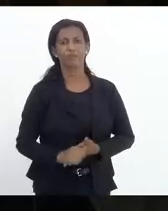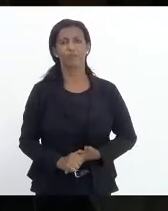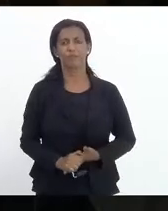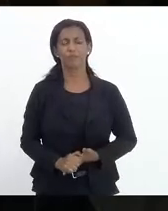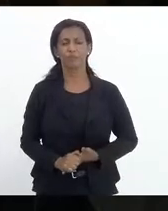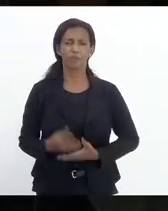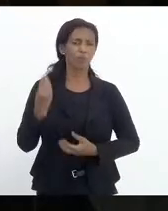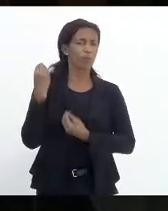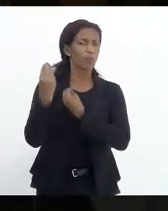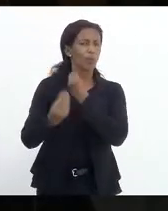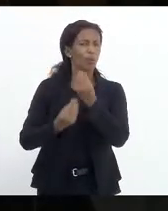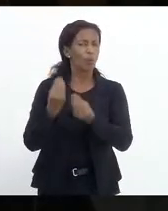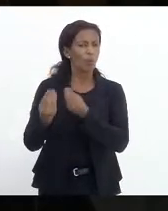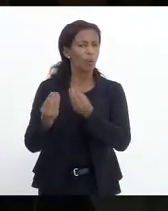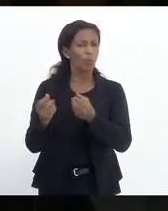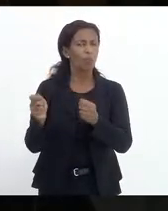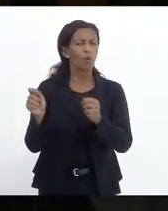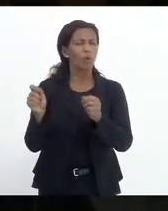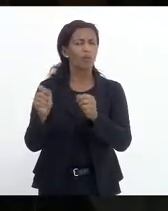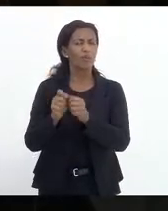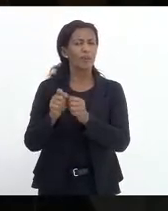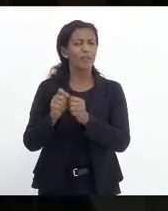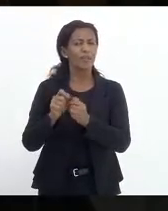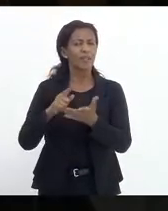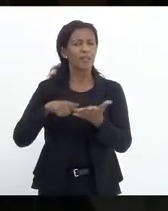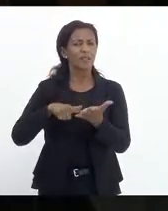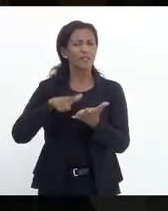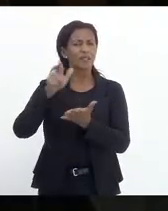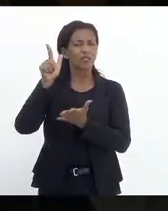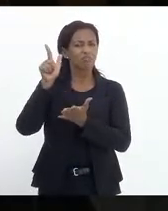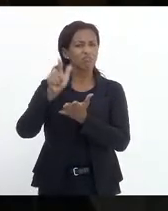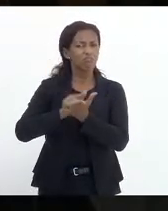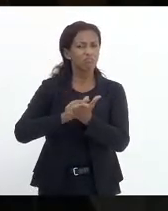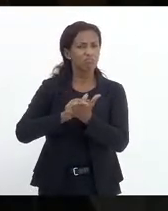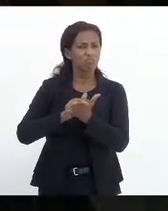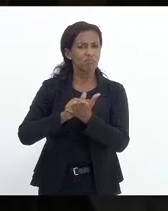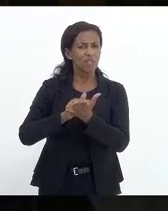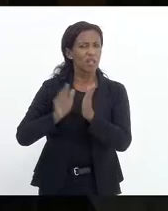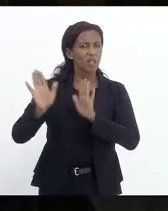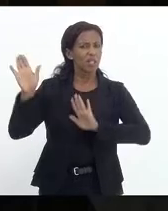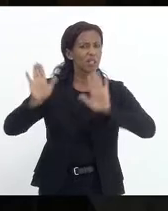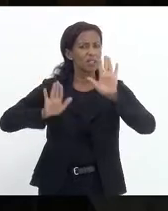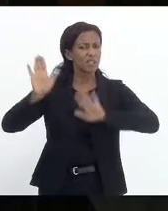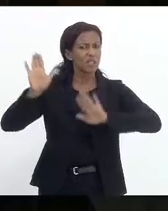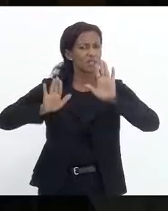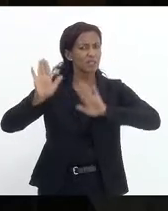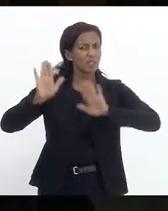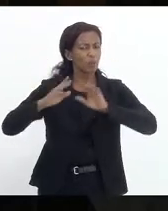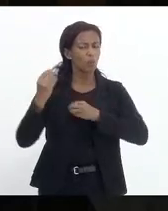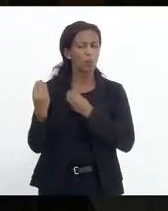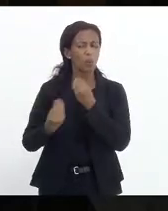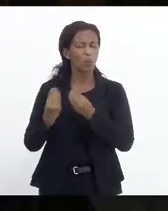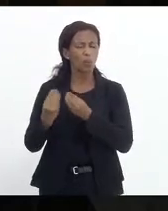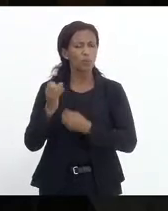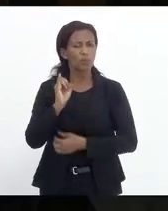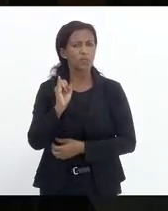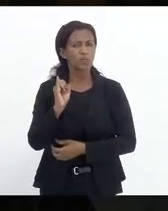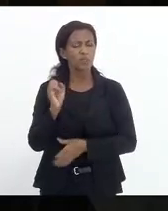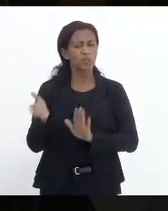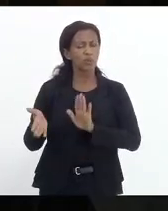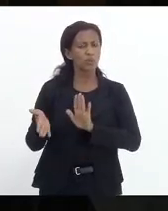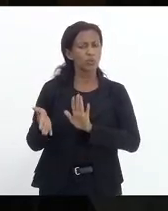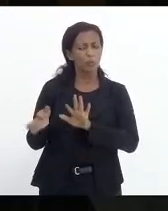e como fazer essas licitações de grande porte seus projetos básicos inexistem